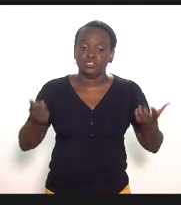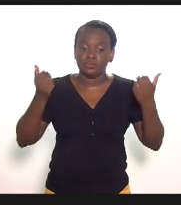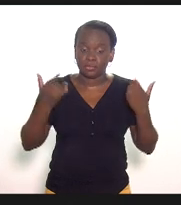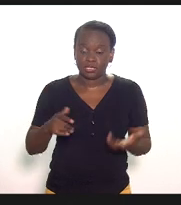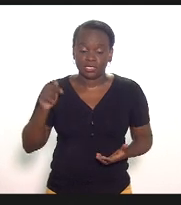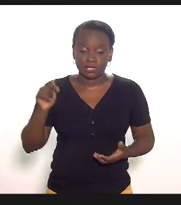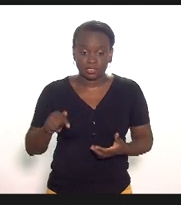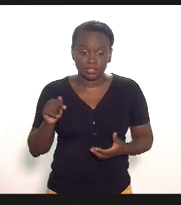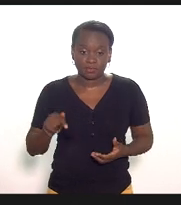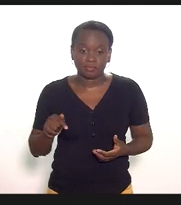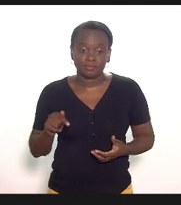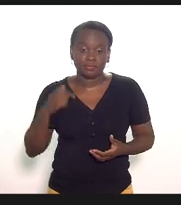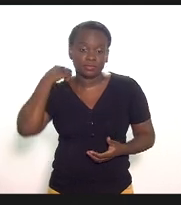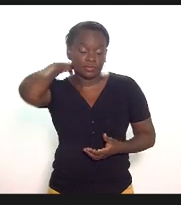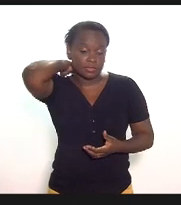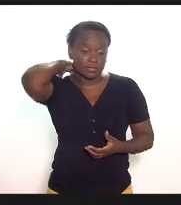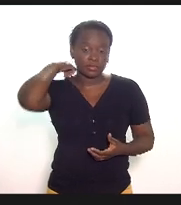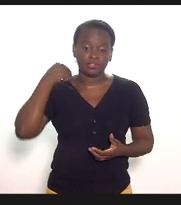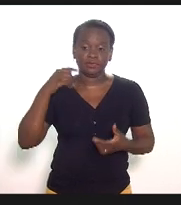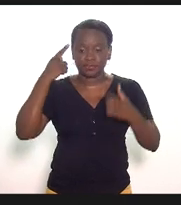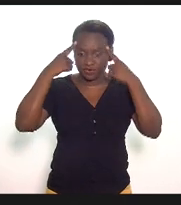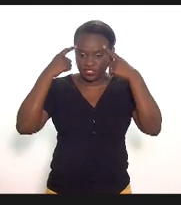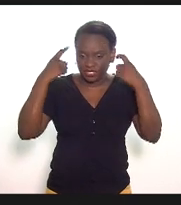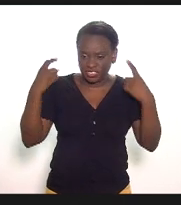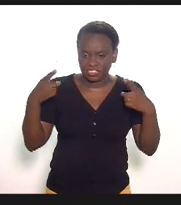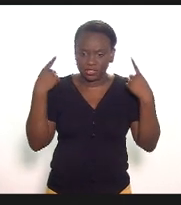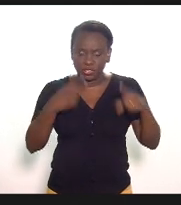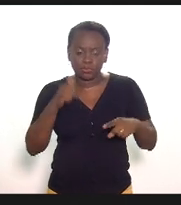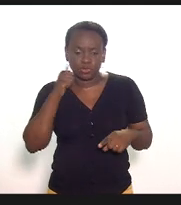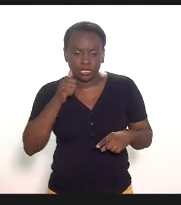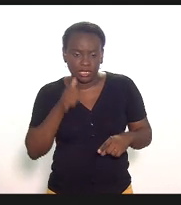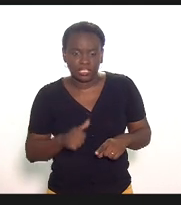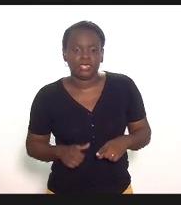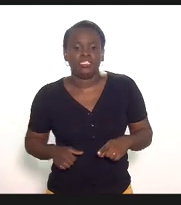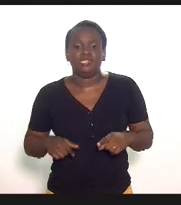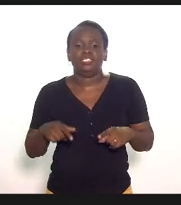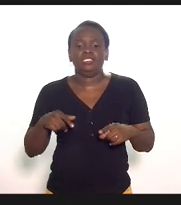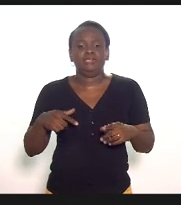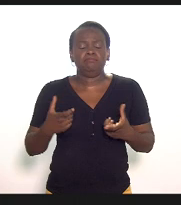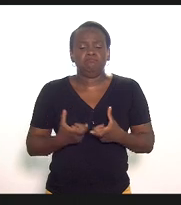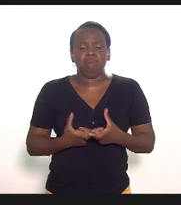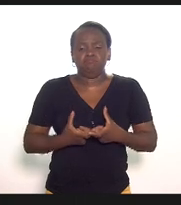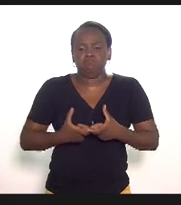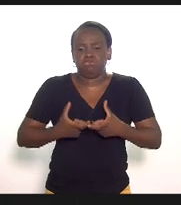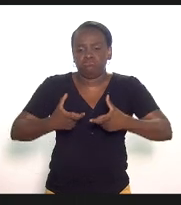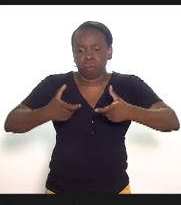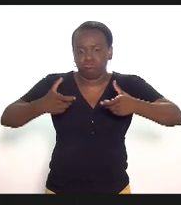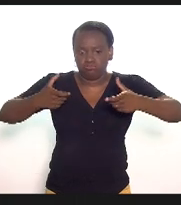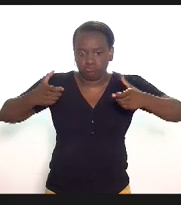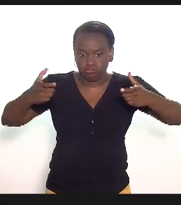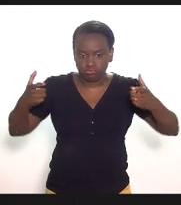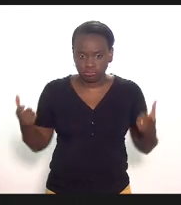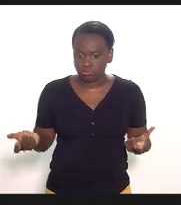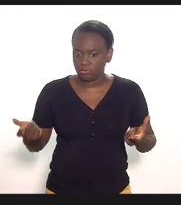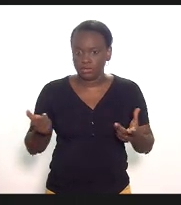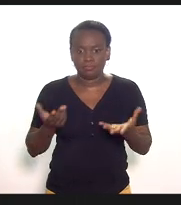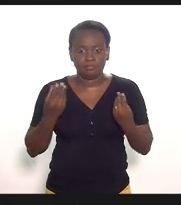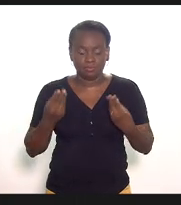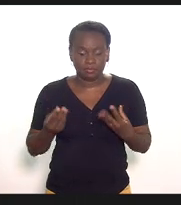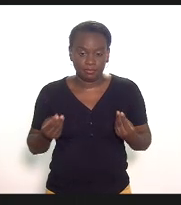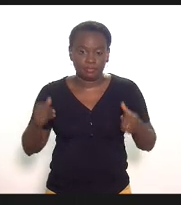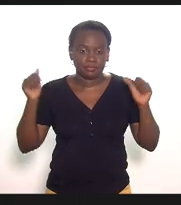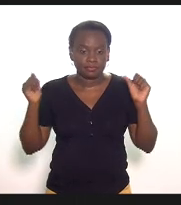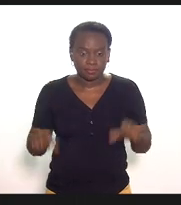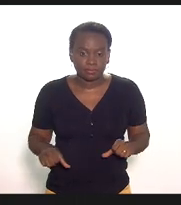aqui, a violência contra as mulheres, ela ganhou uma dimensão